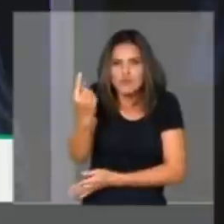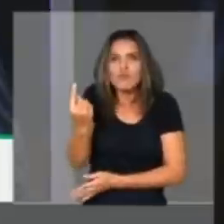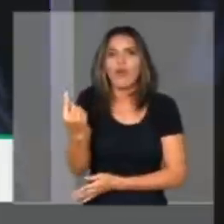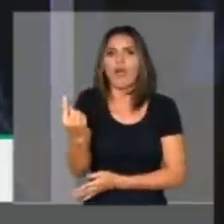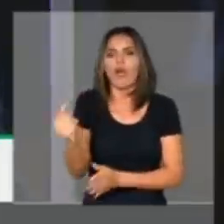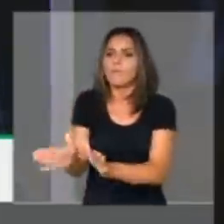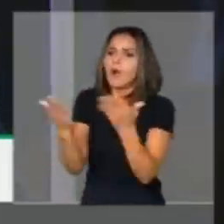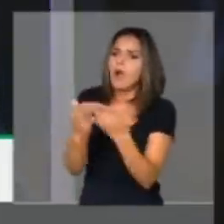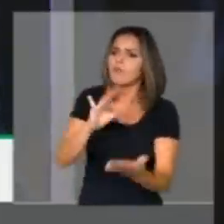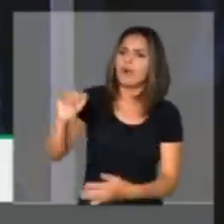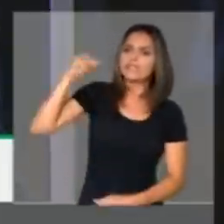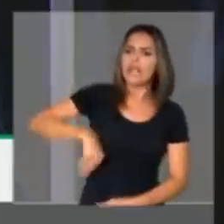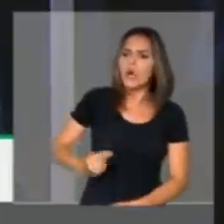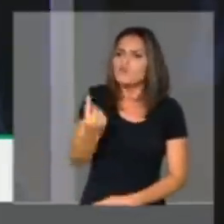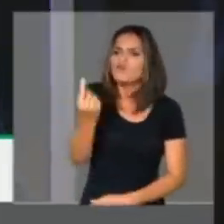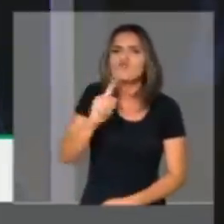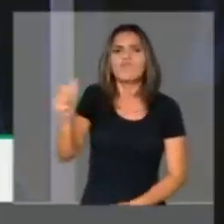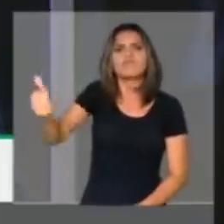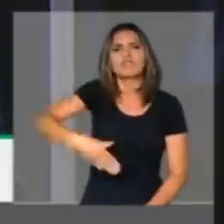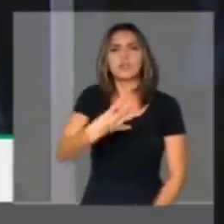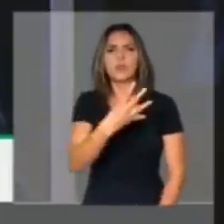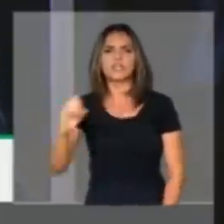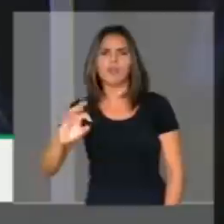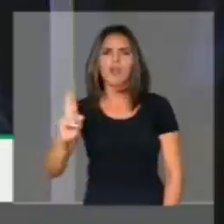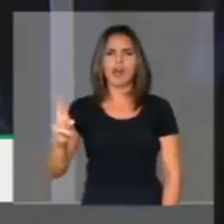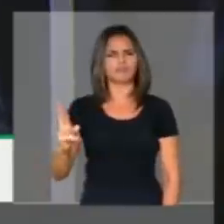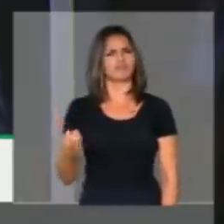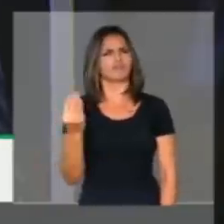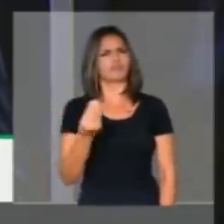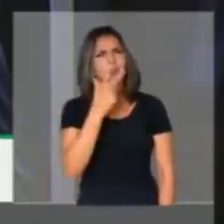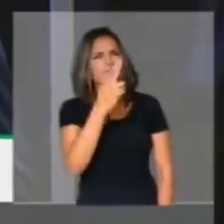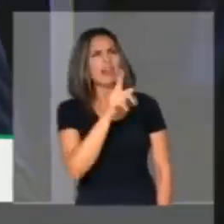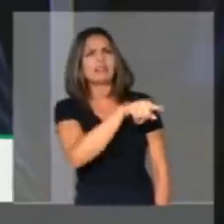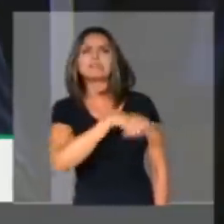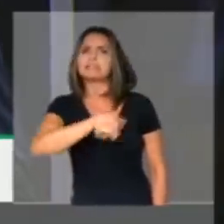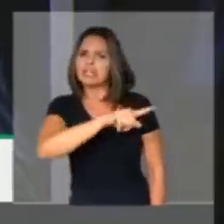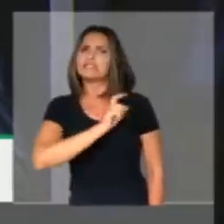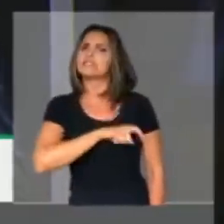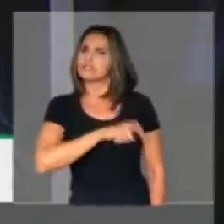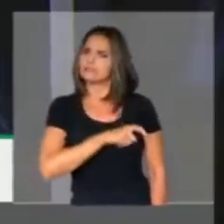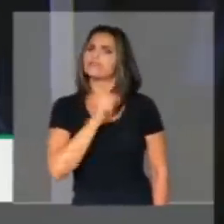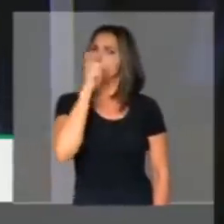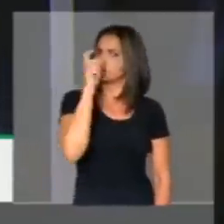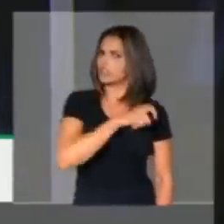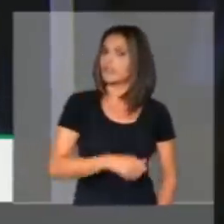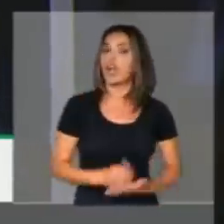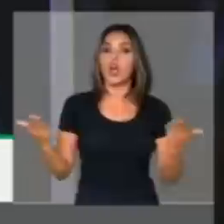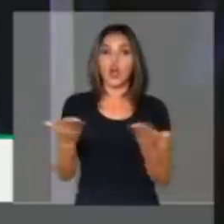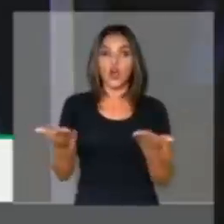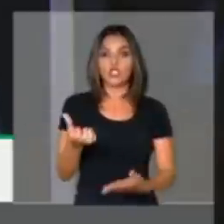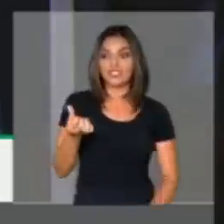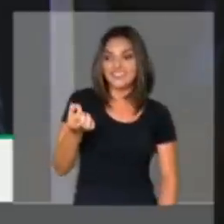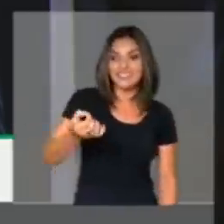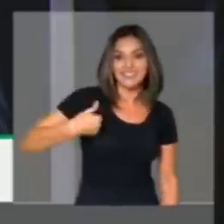receberão mais um salário mínimo, mas só R$ 400. Pura canalice, senhora presidente, porque hoje, aos 60